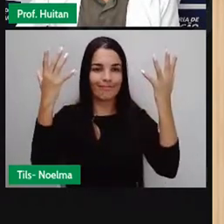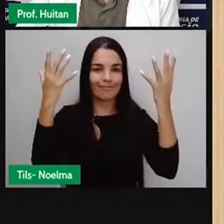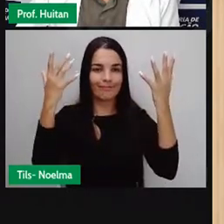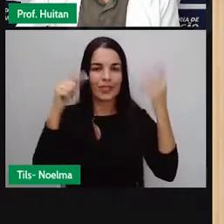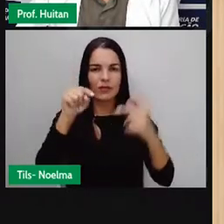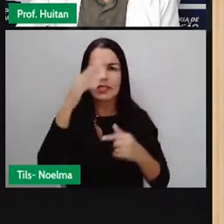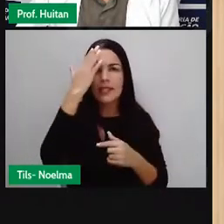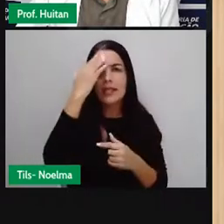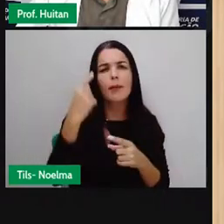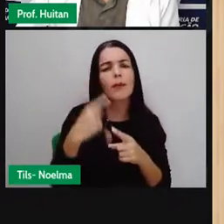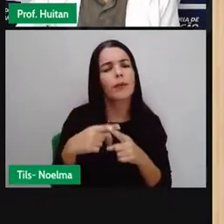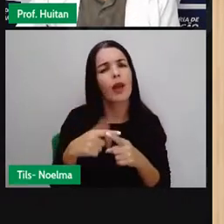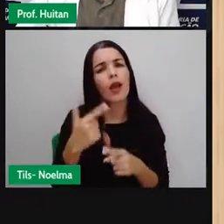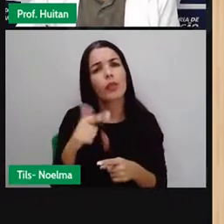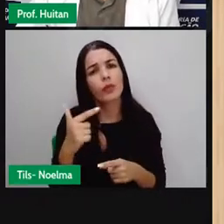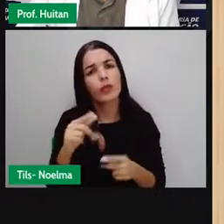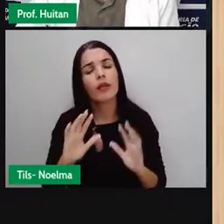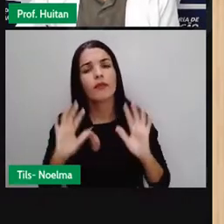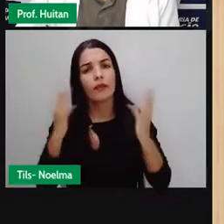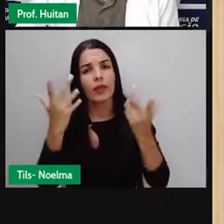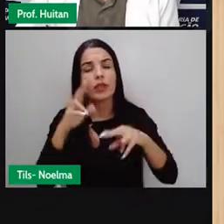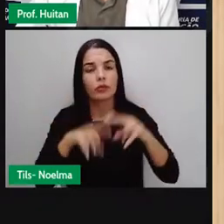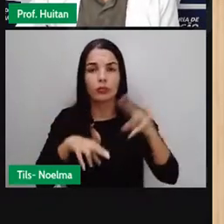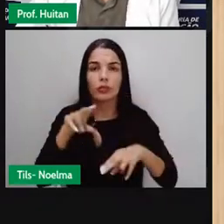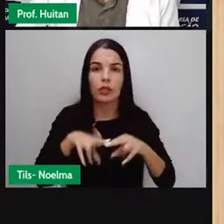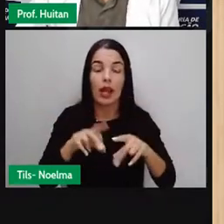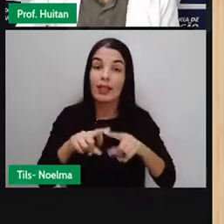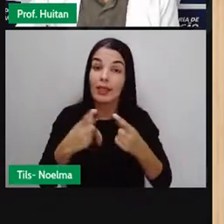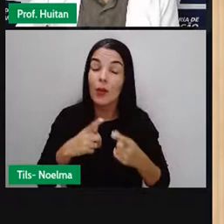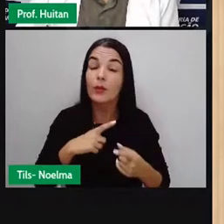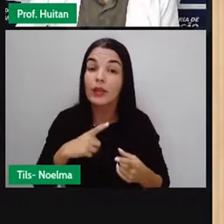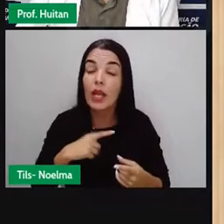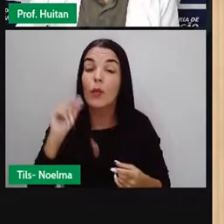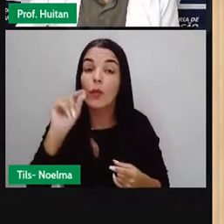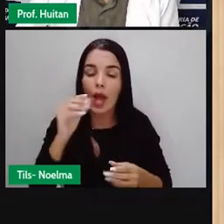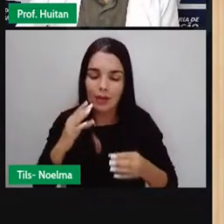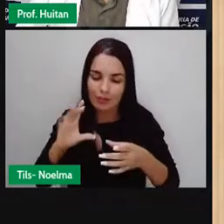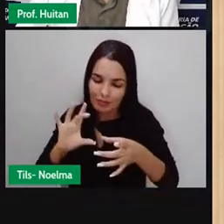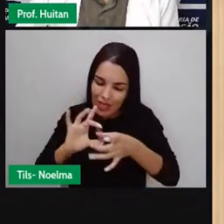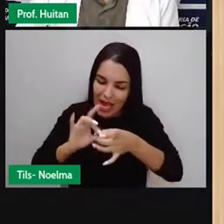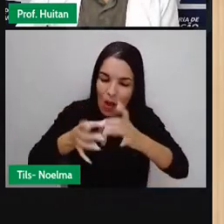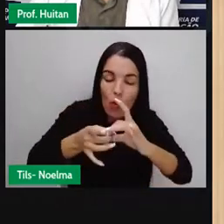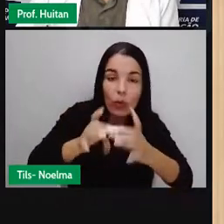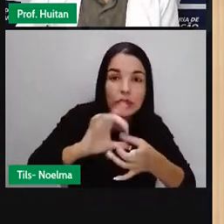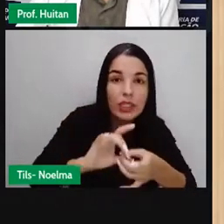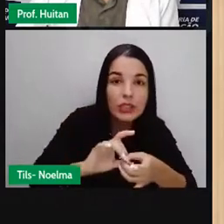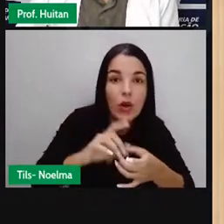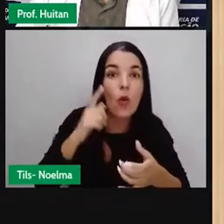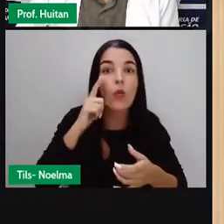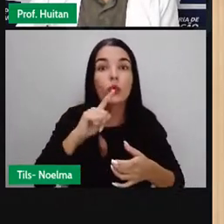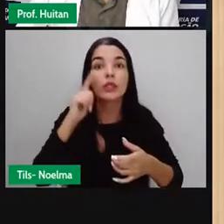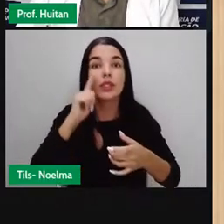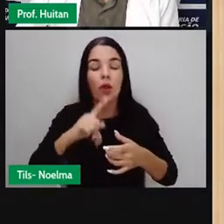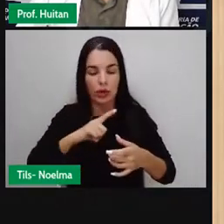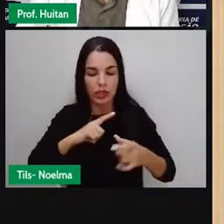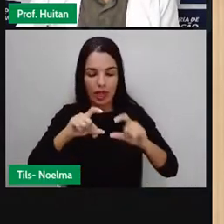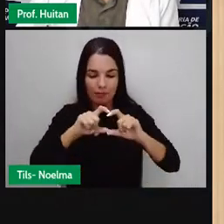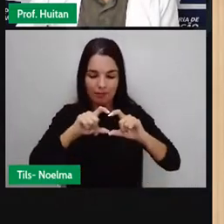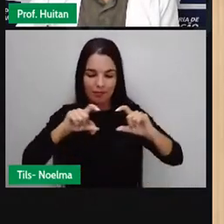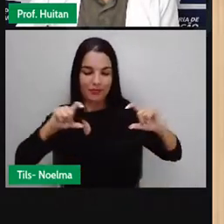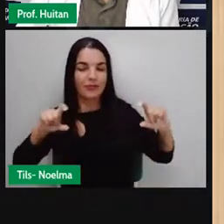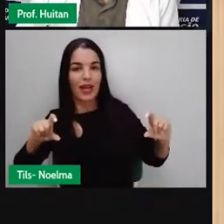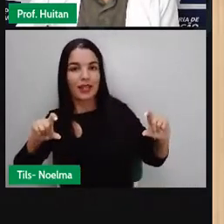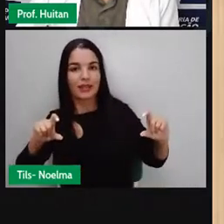por que não teremos festas juninas esse ano. Então, há um contexto que me fez produzir esta frase. É o fato de